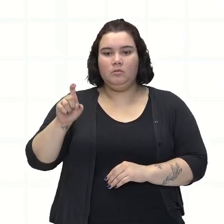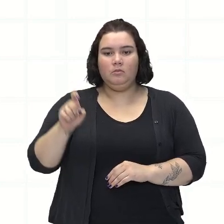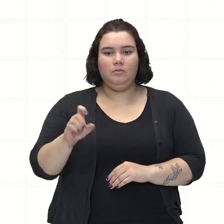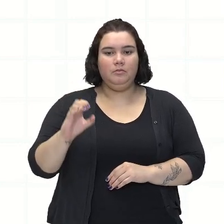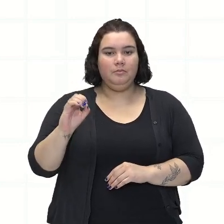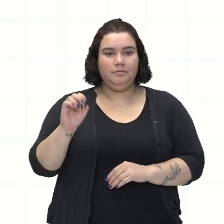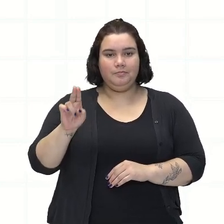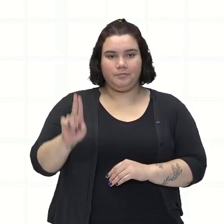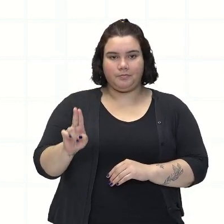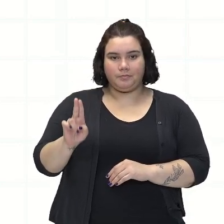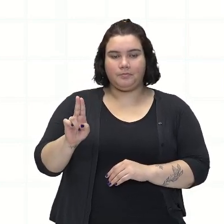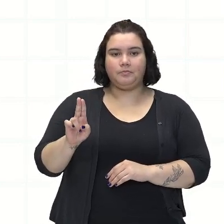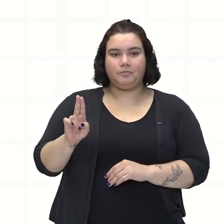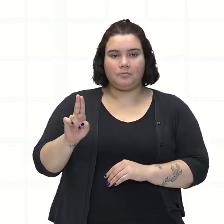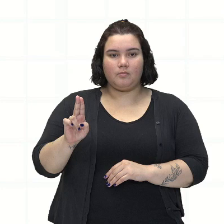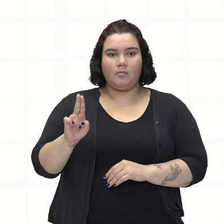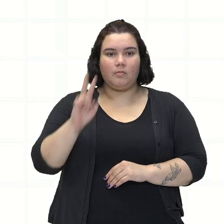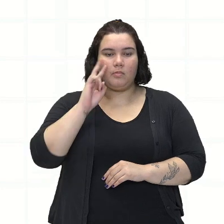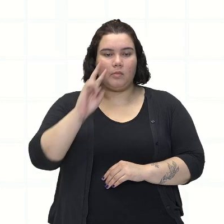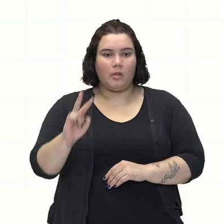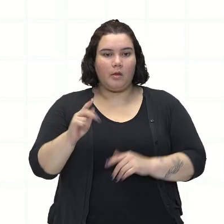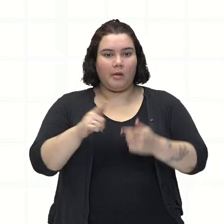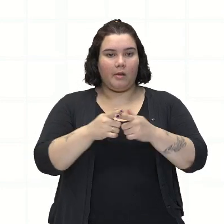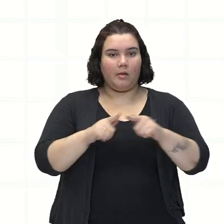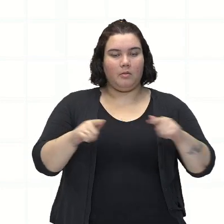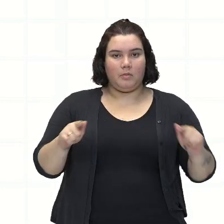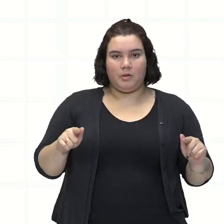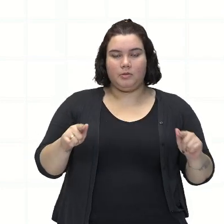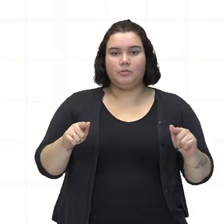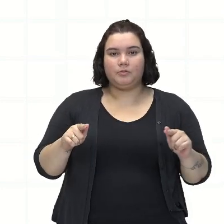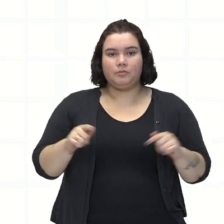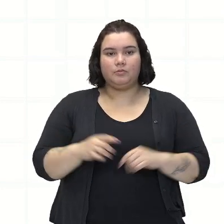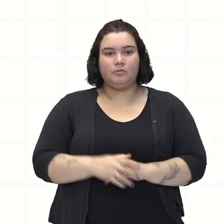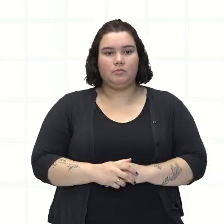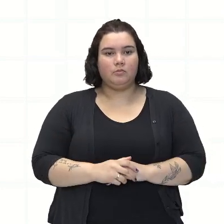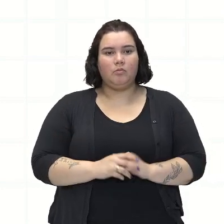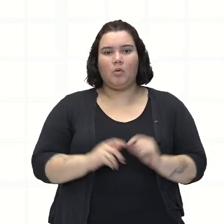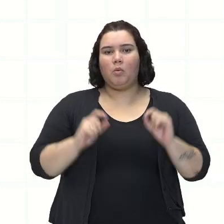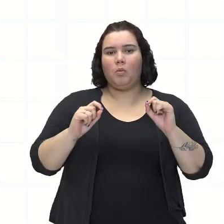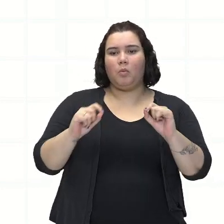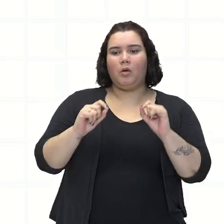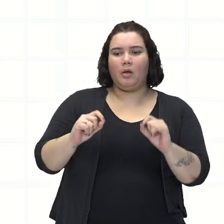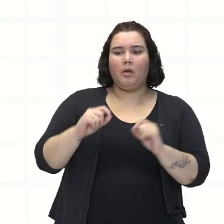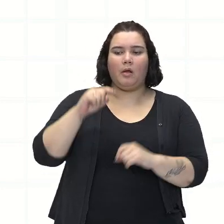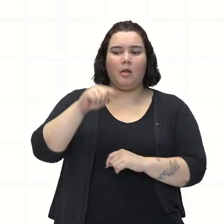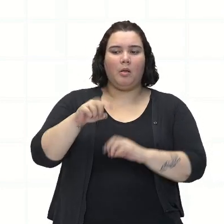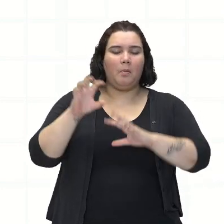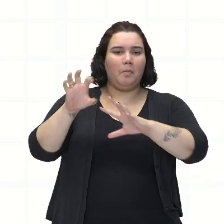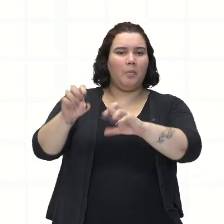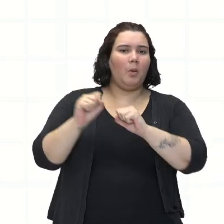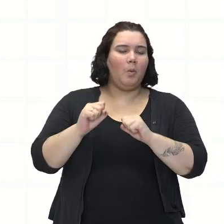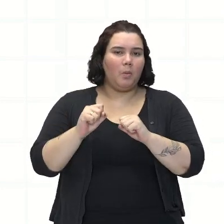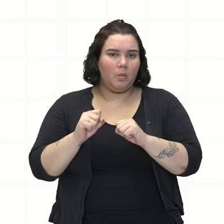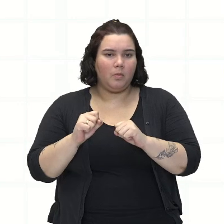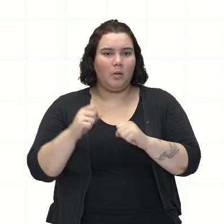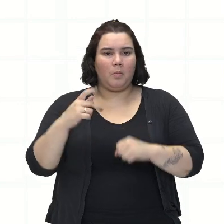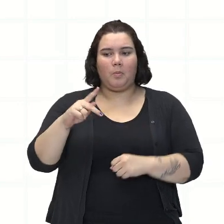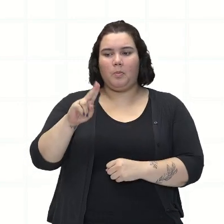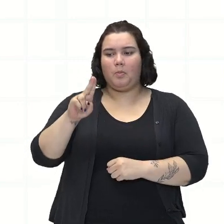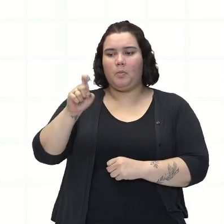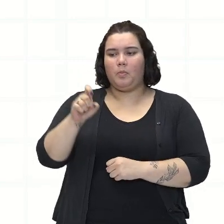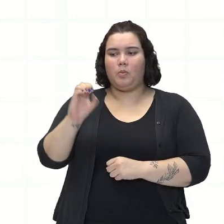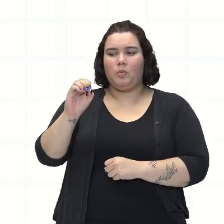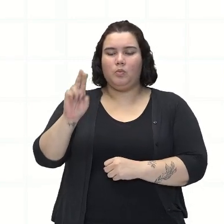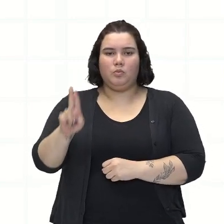uma interrogação da nossa gramática interna. O que foi que o José, então, puxou? Por isso que